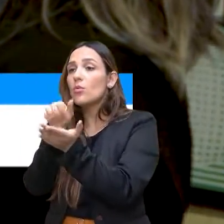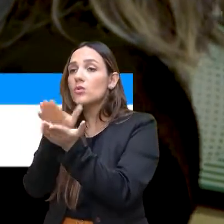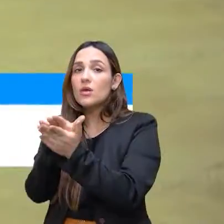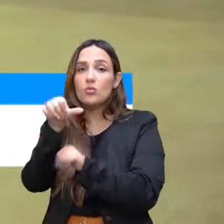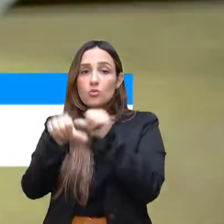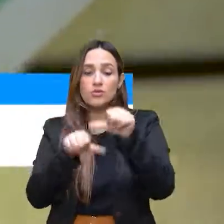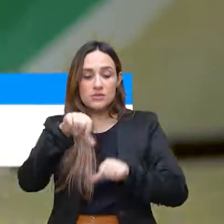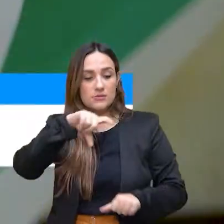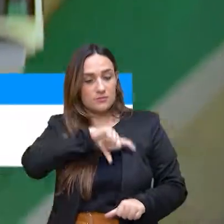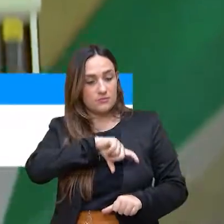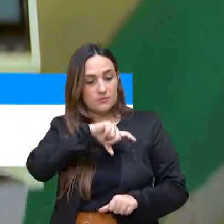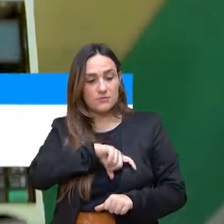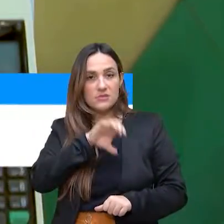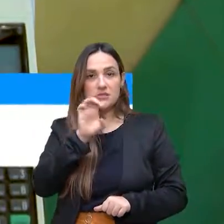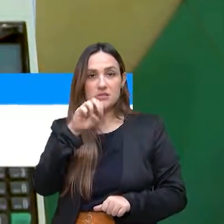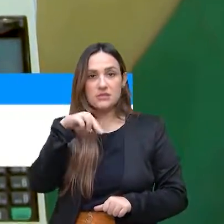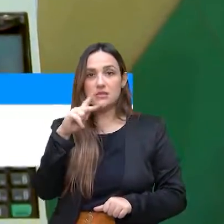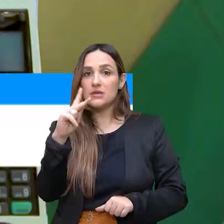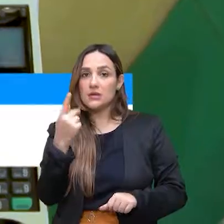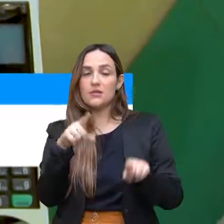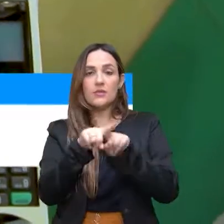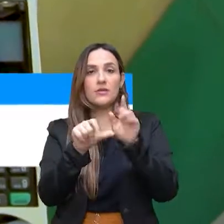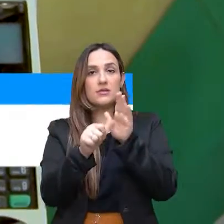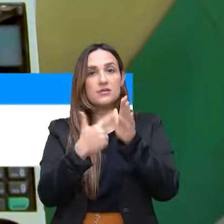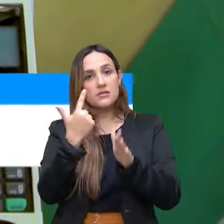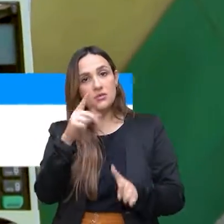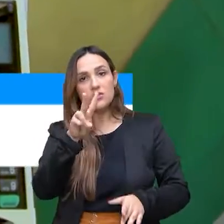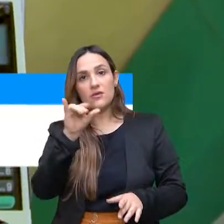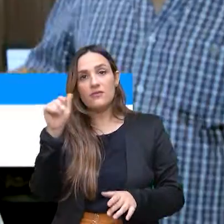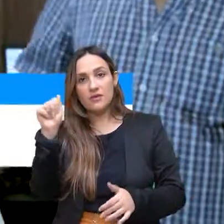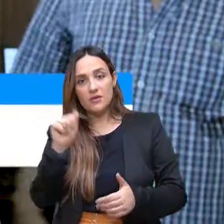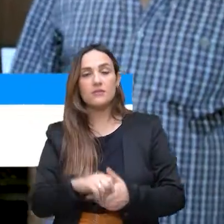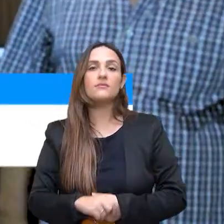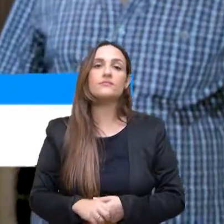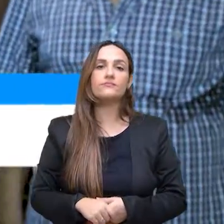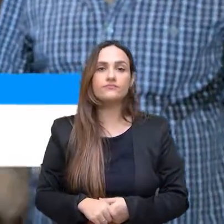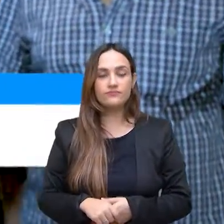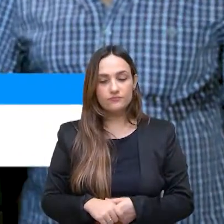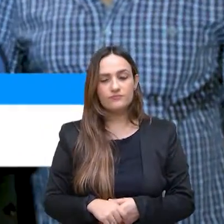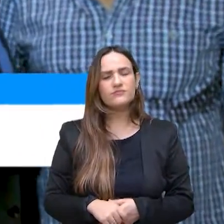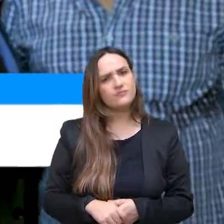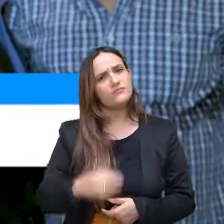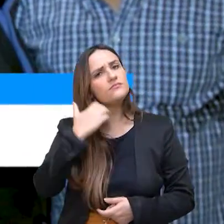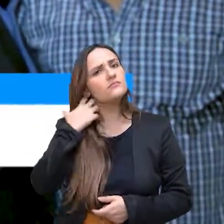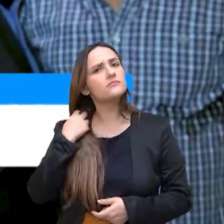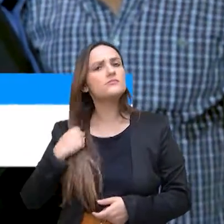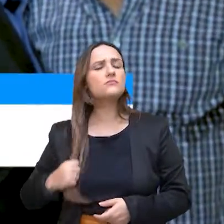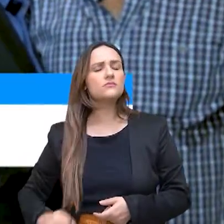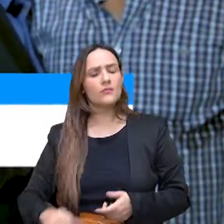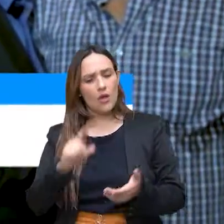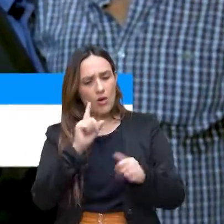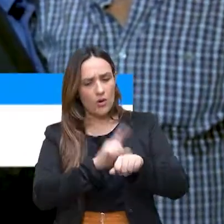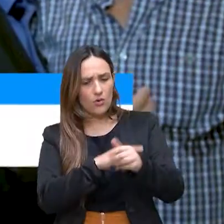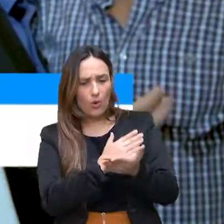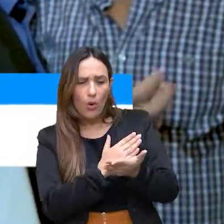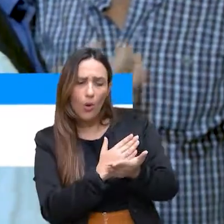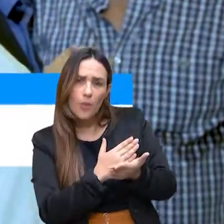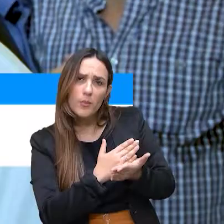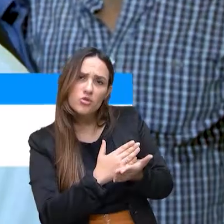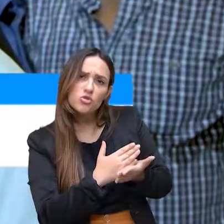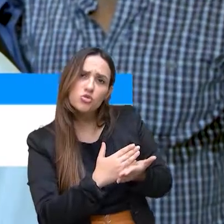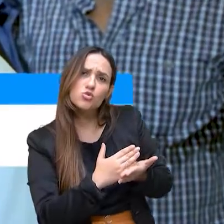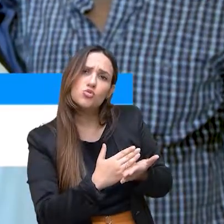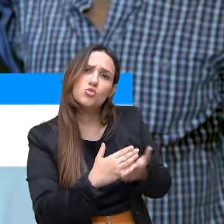bem como a renovação da carteira de habilitação e sua segunda via. Desde o início da pandemia, o MS Digital